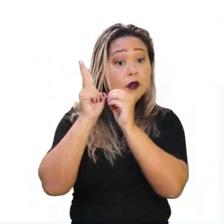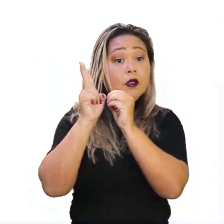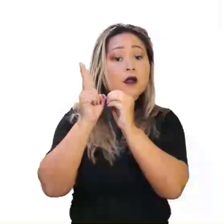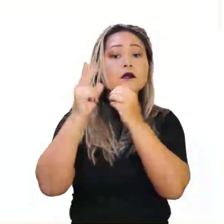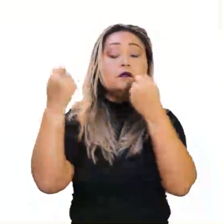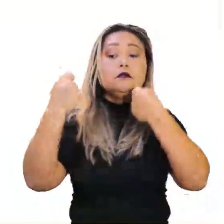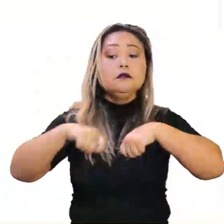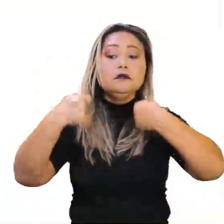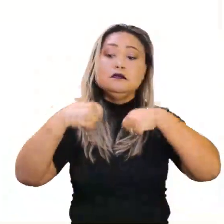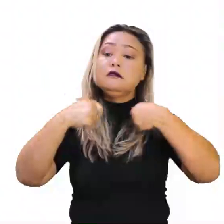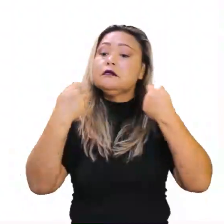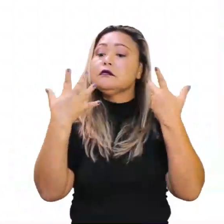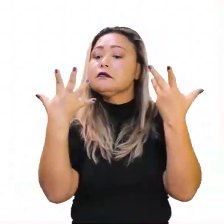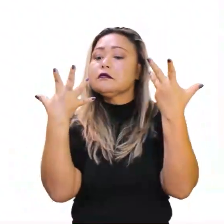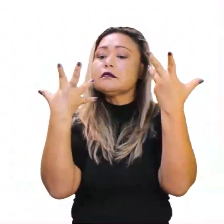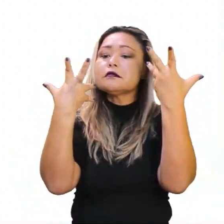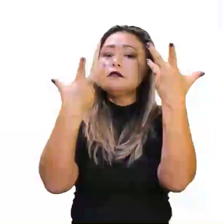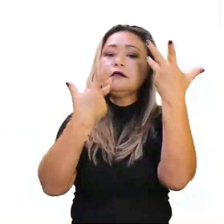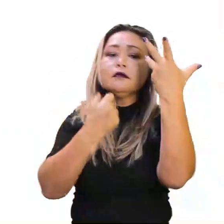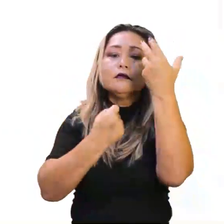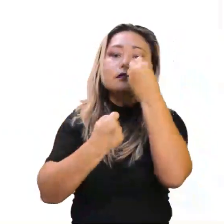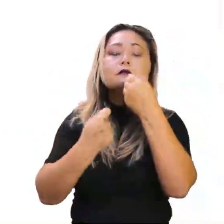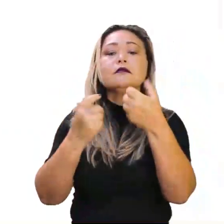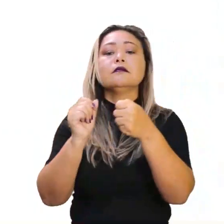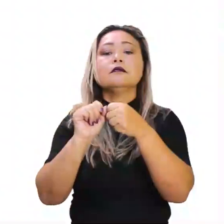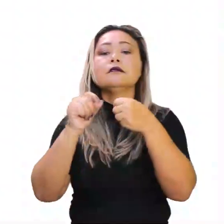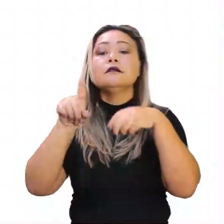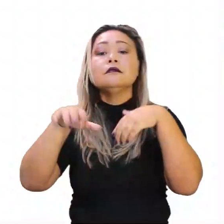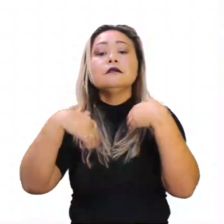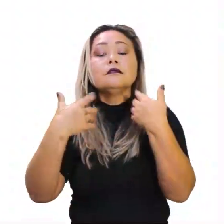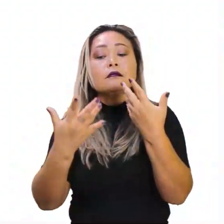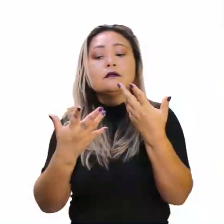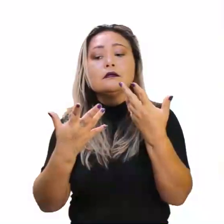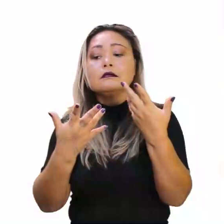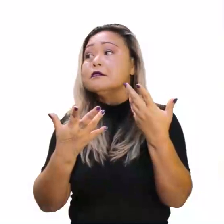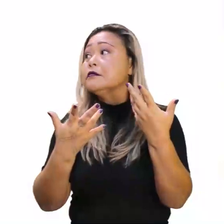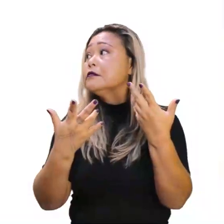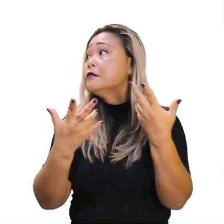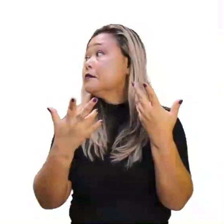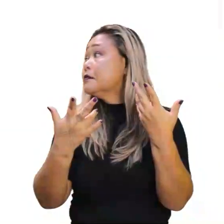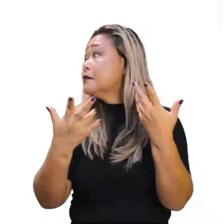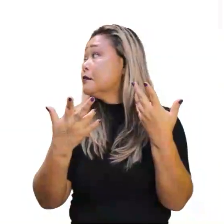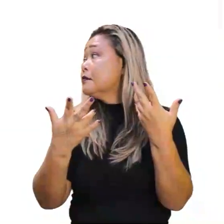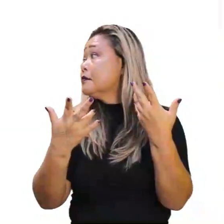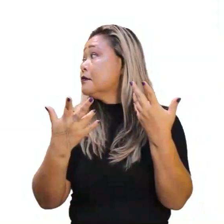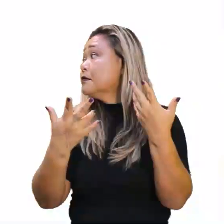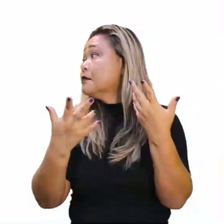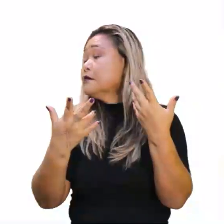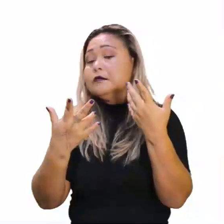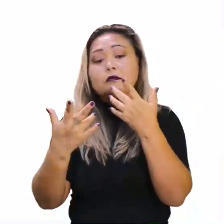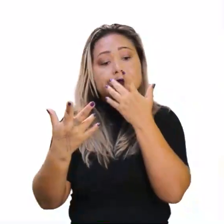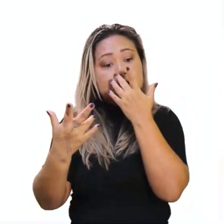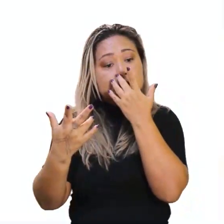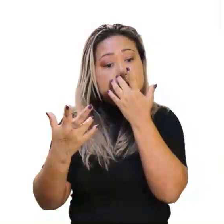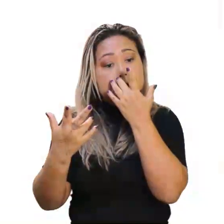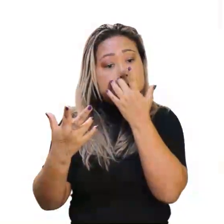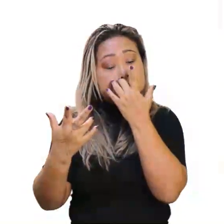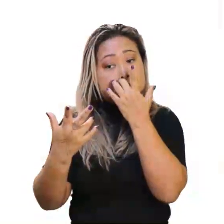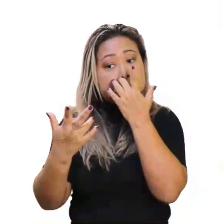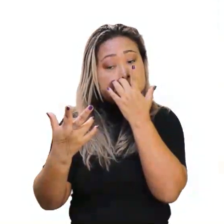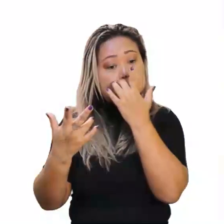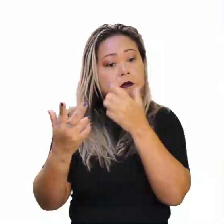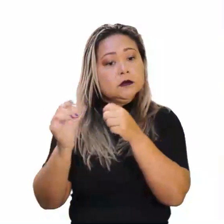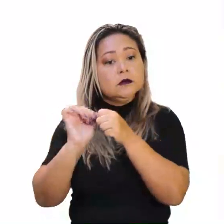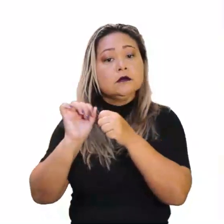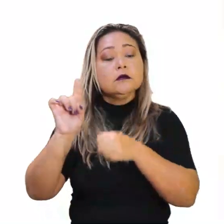uma necessidade de beleza, olha aí. Os indígenas têm uma grande necessidade de beleza.